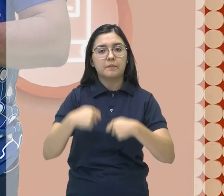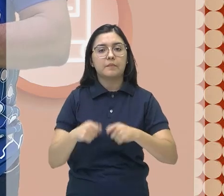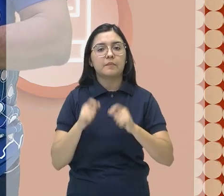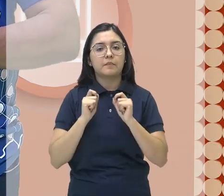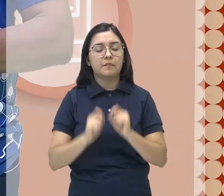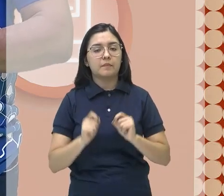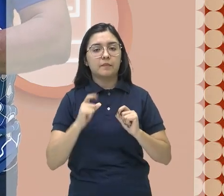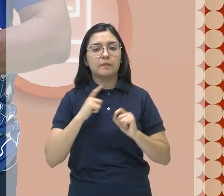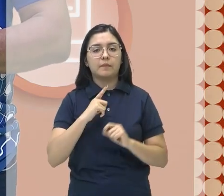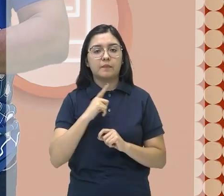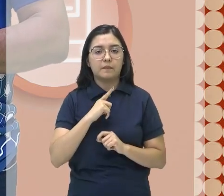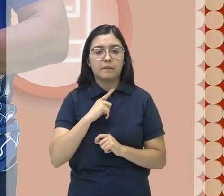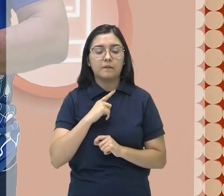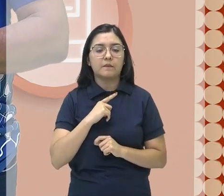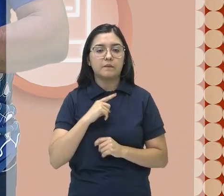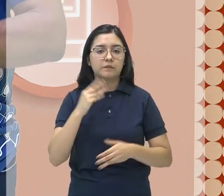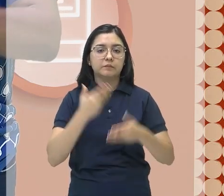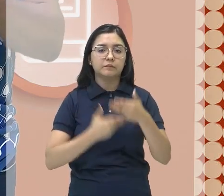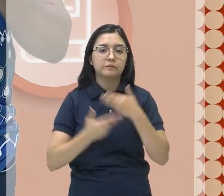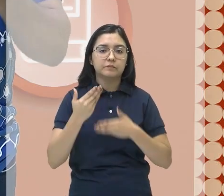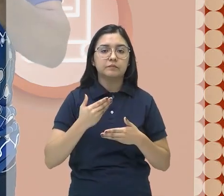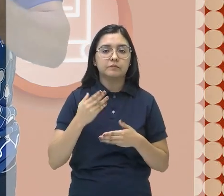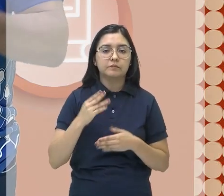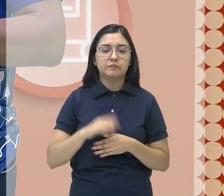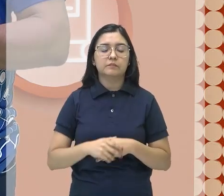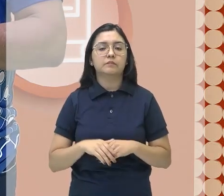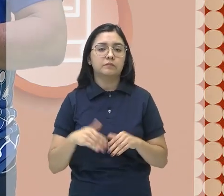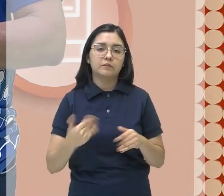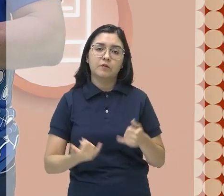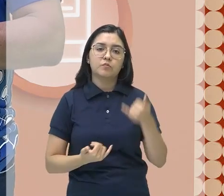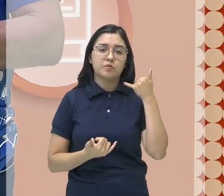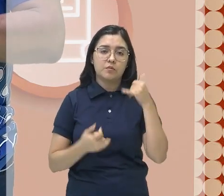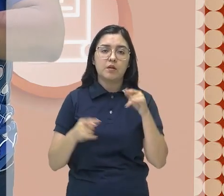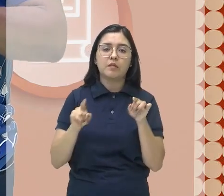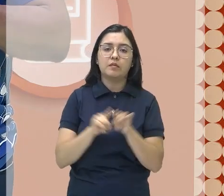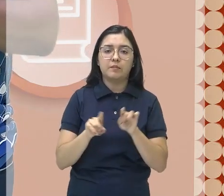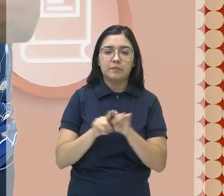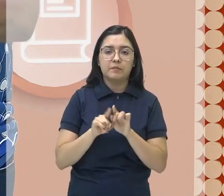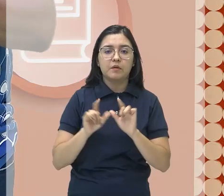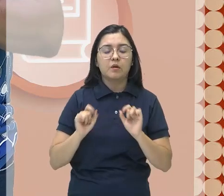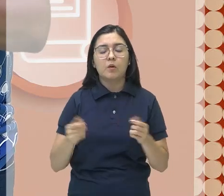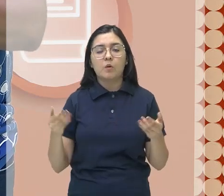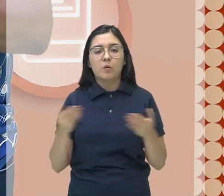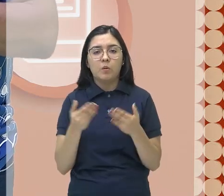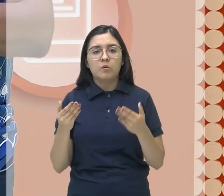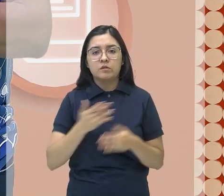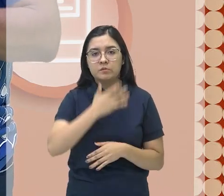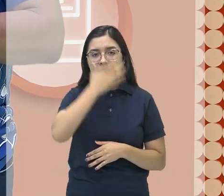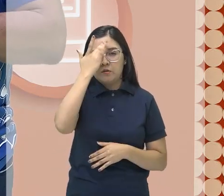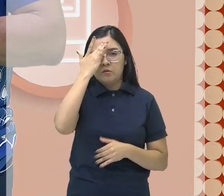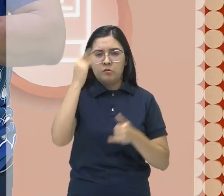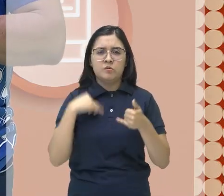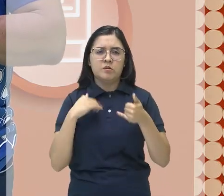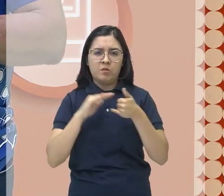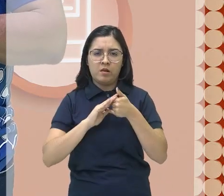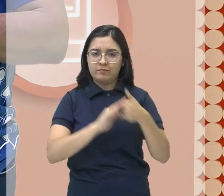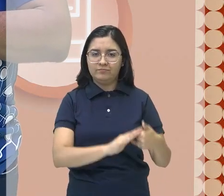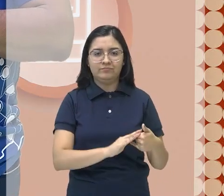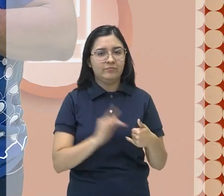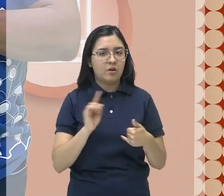na convivência das pessoas. Eu não vou nem falar do celular, né, que hoje em dia as pessoas já não conseguem se desligar do